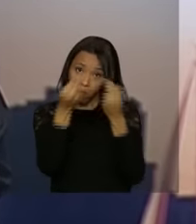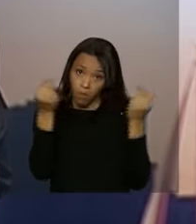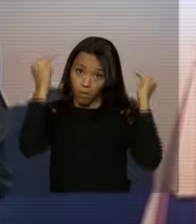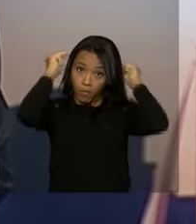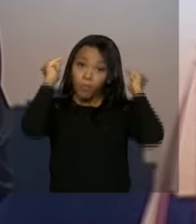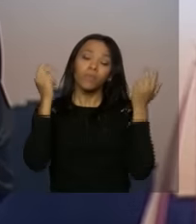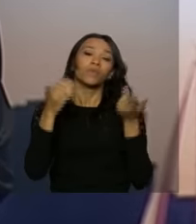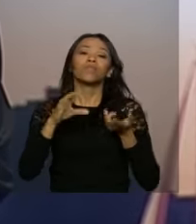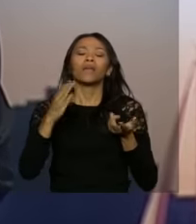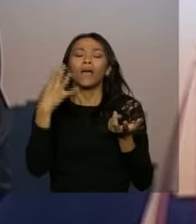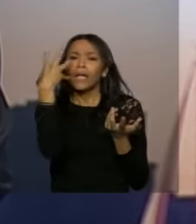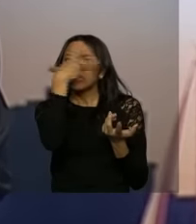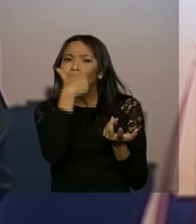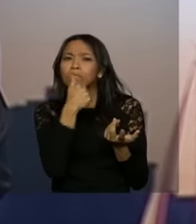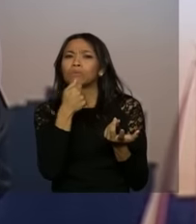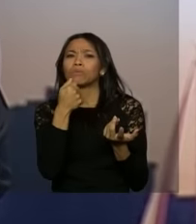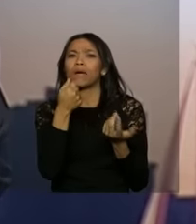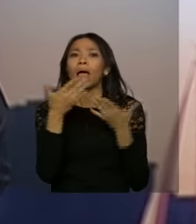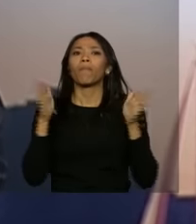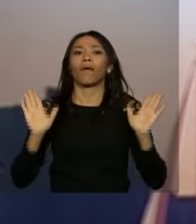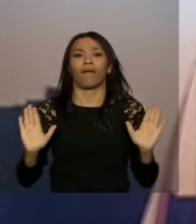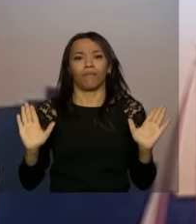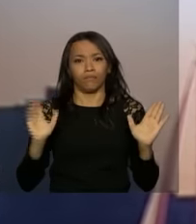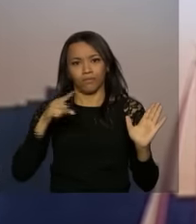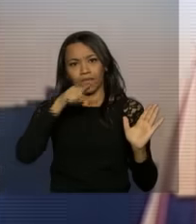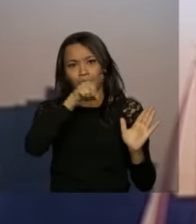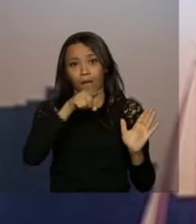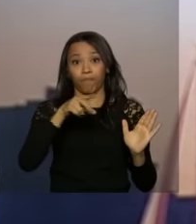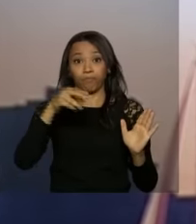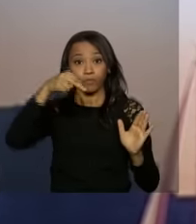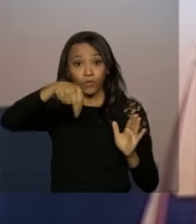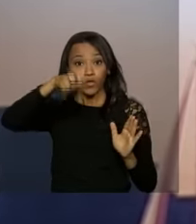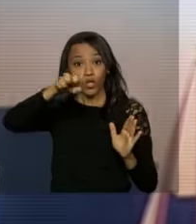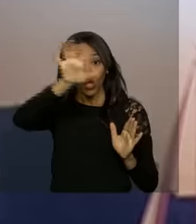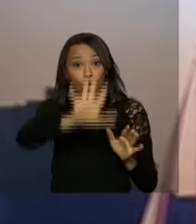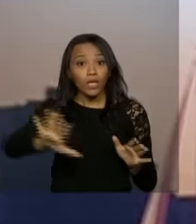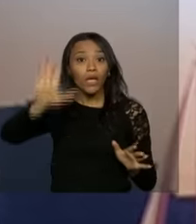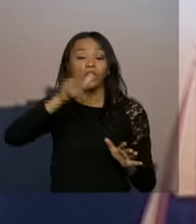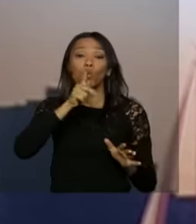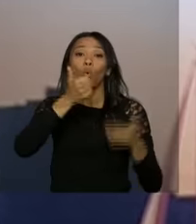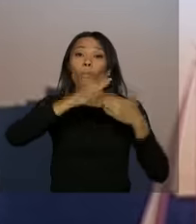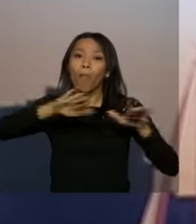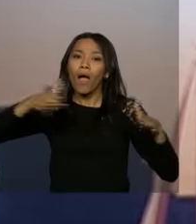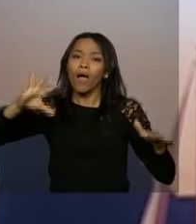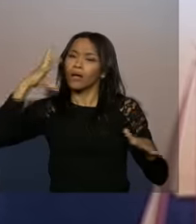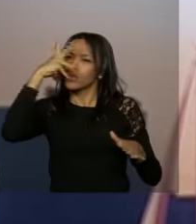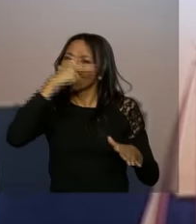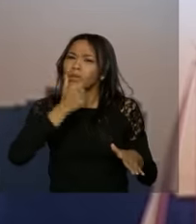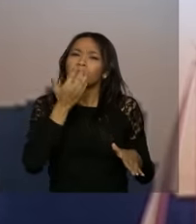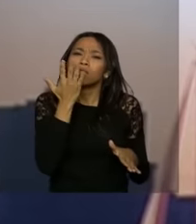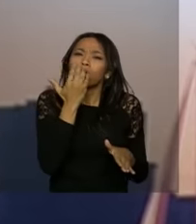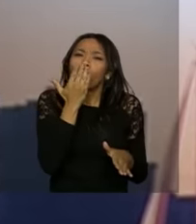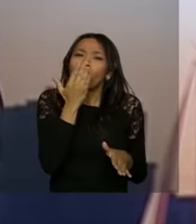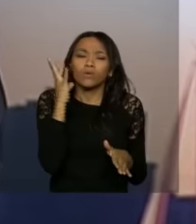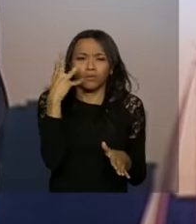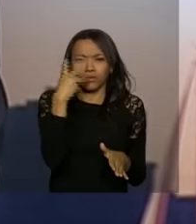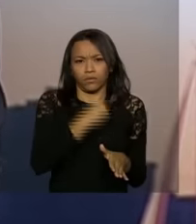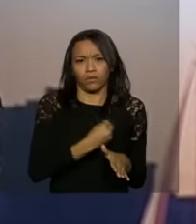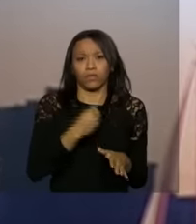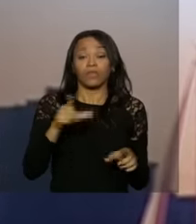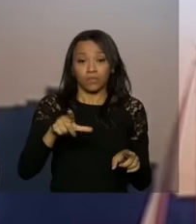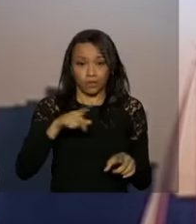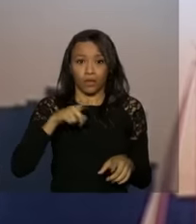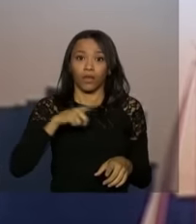belíssima, mas é mar aberto. O mar do Nordeste tem também uma cor belíssima, tem uma